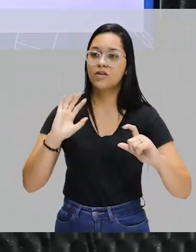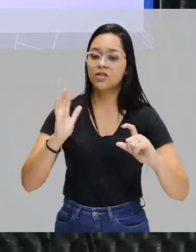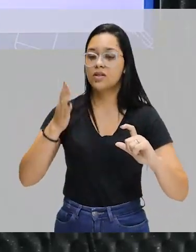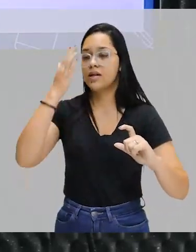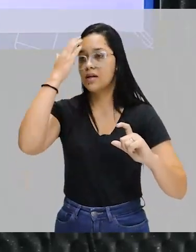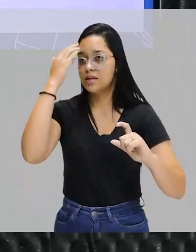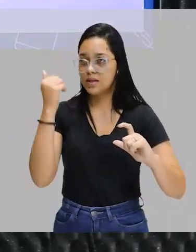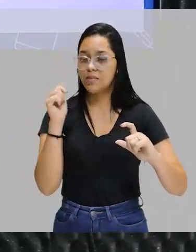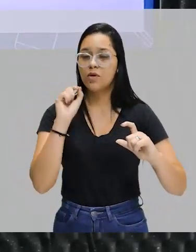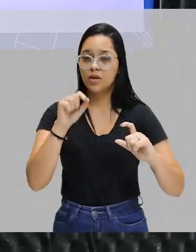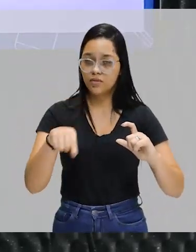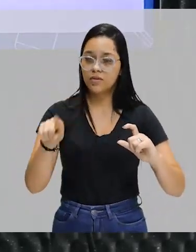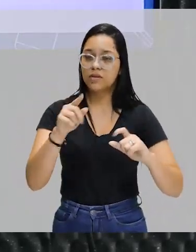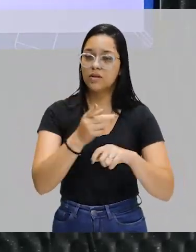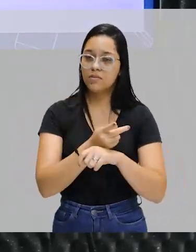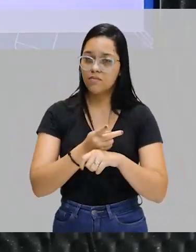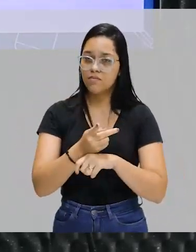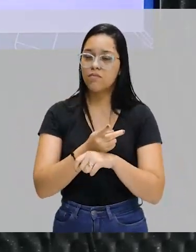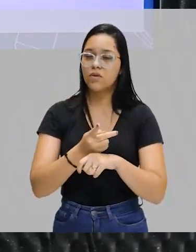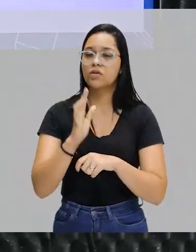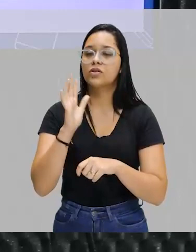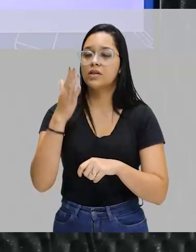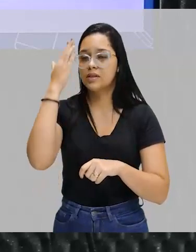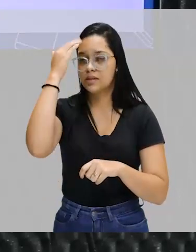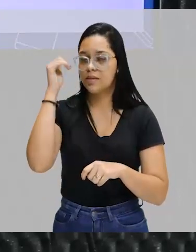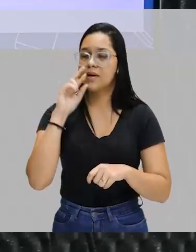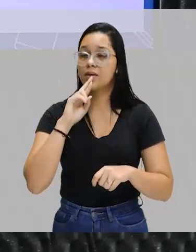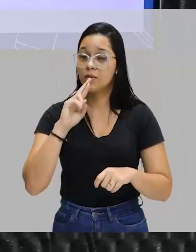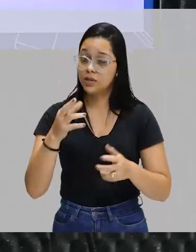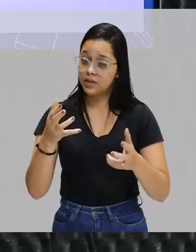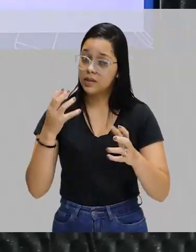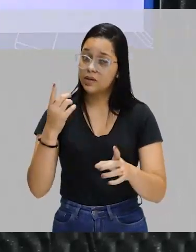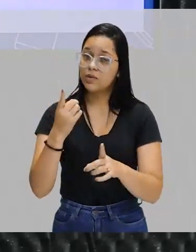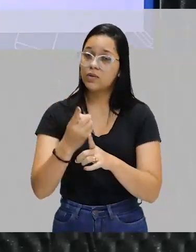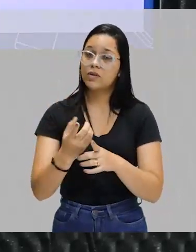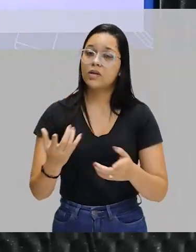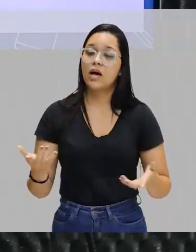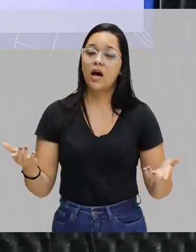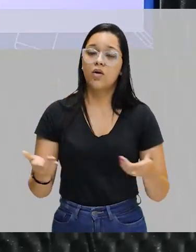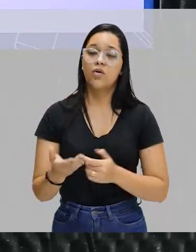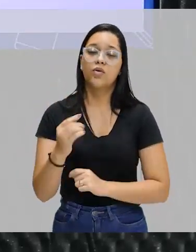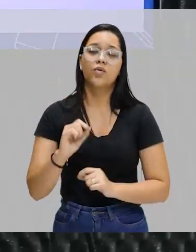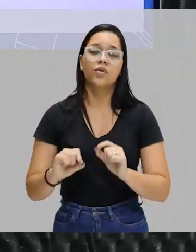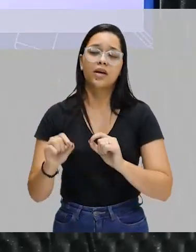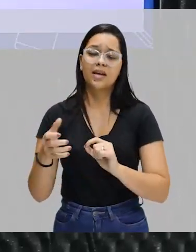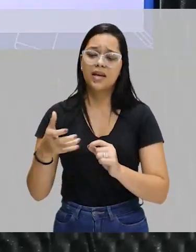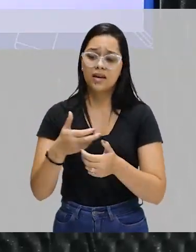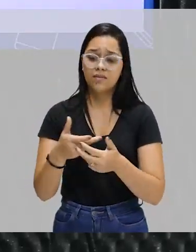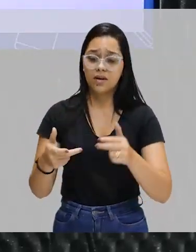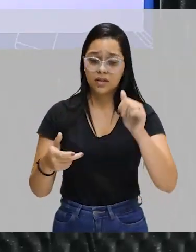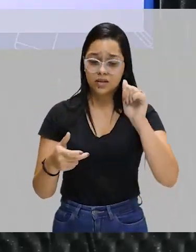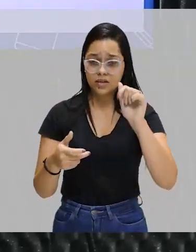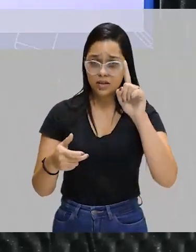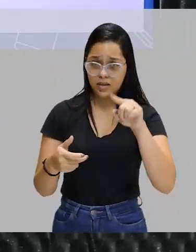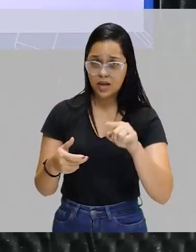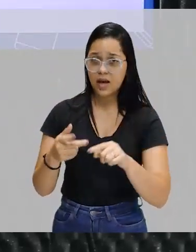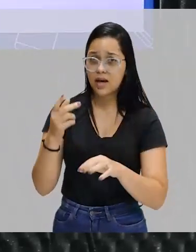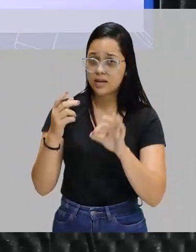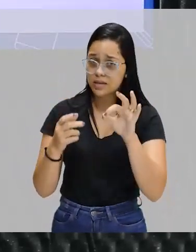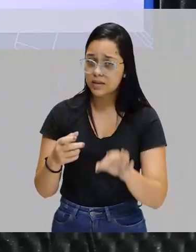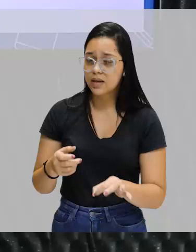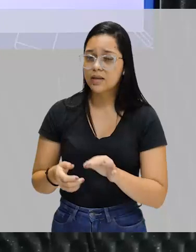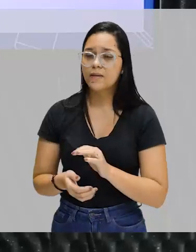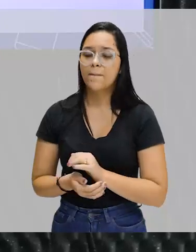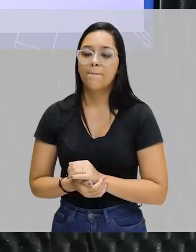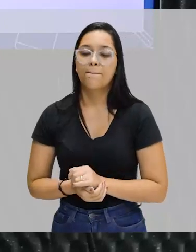já sabe o que você está buscando, já sabe a resposta que você quer encontrar. Nesse caso, ele quer as opções que são corretas.